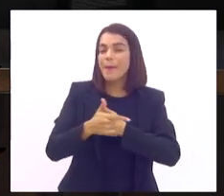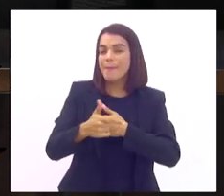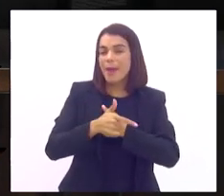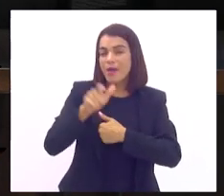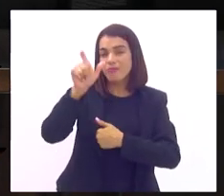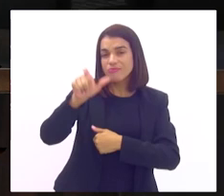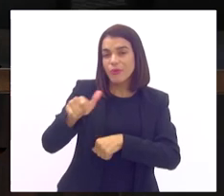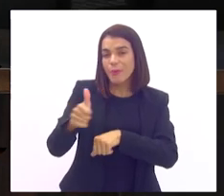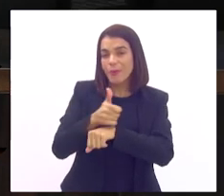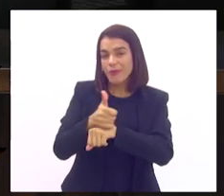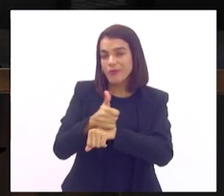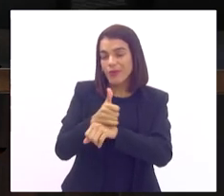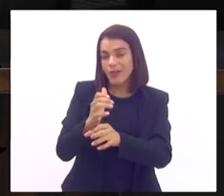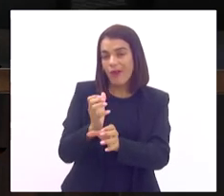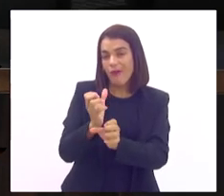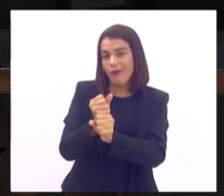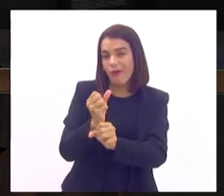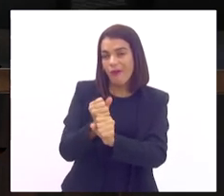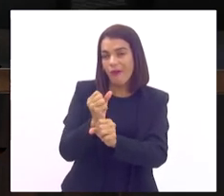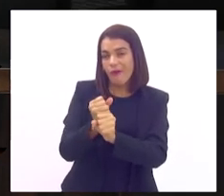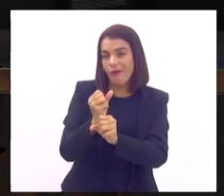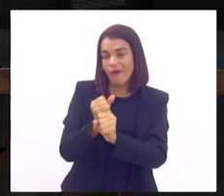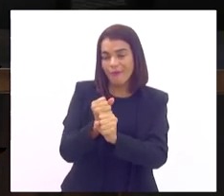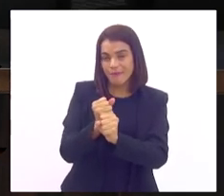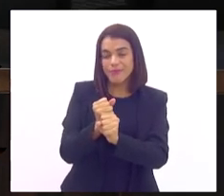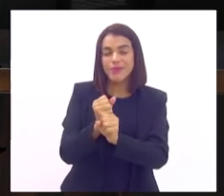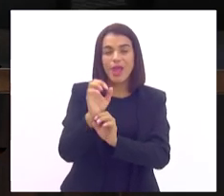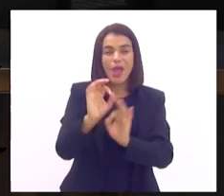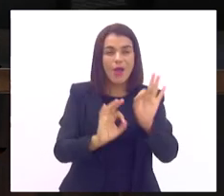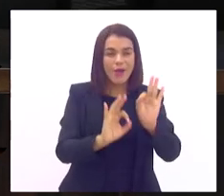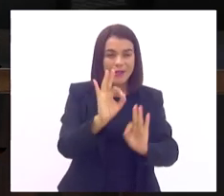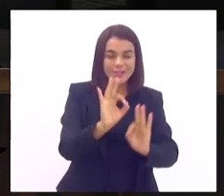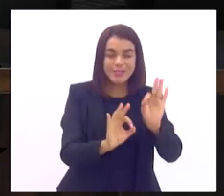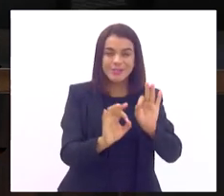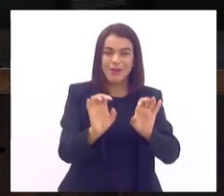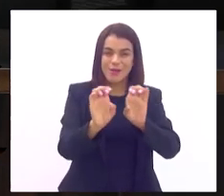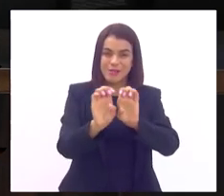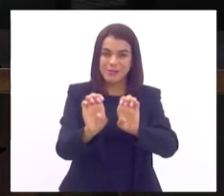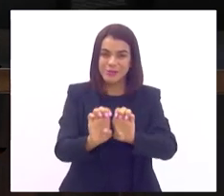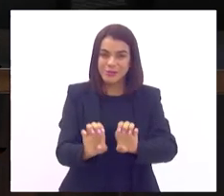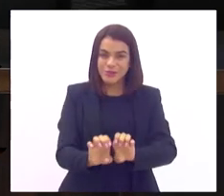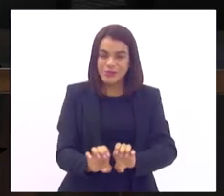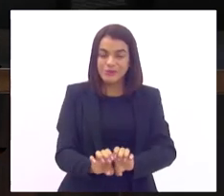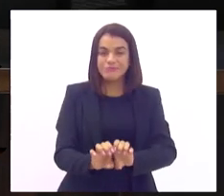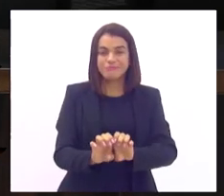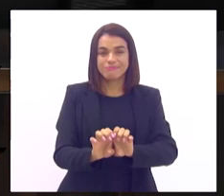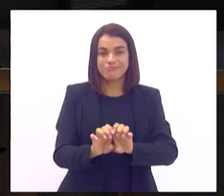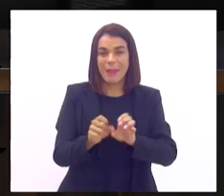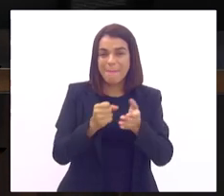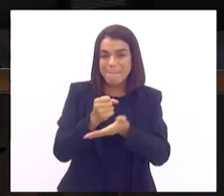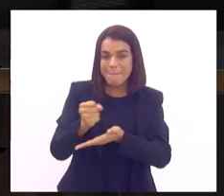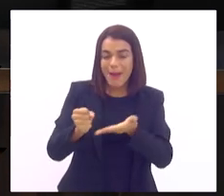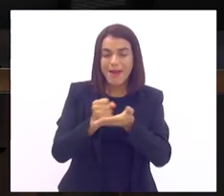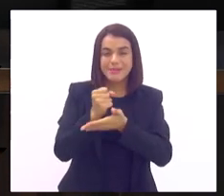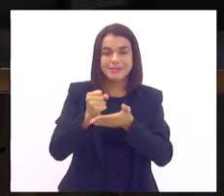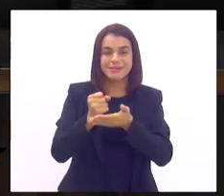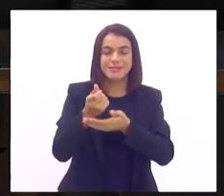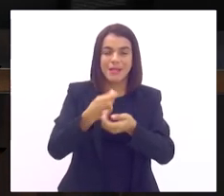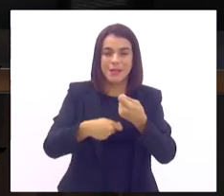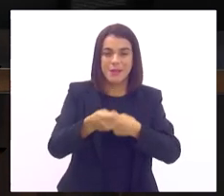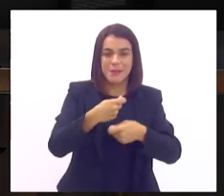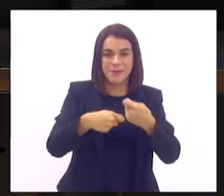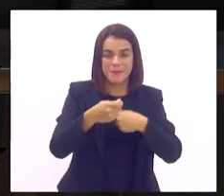contador, né? na organização, na estruturação, na gênese da economia do país,